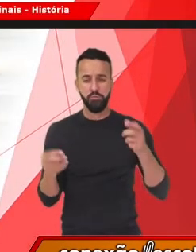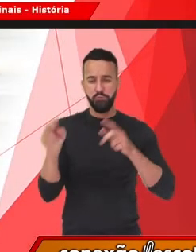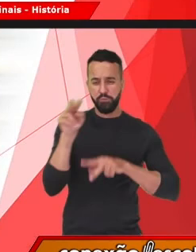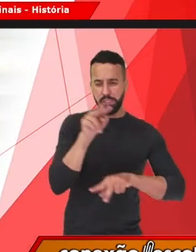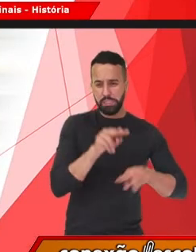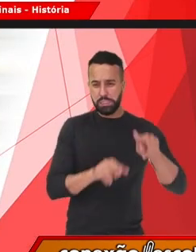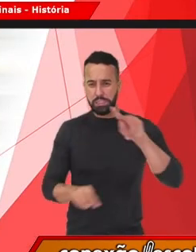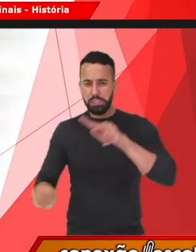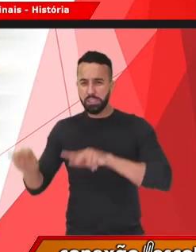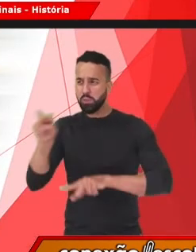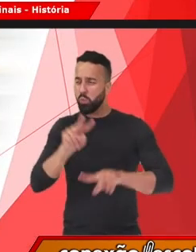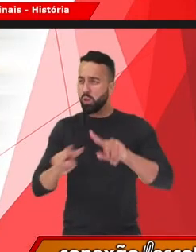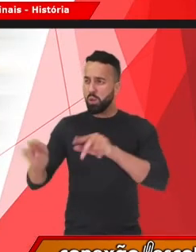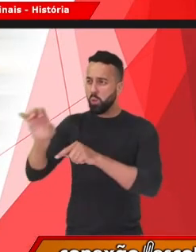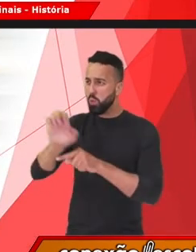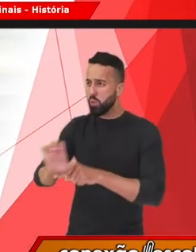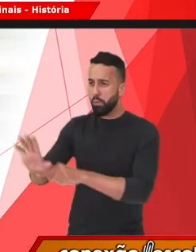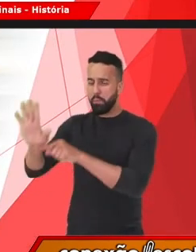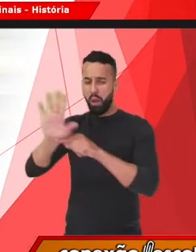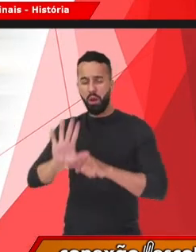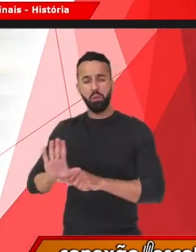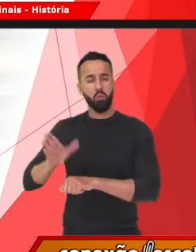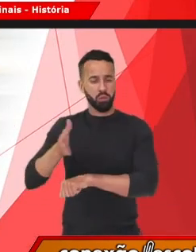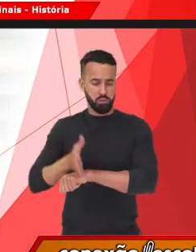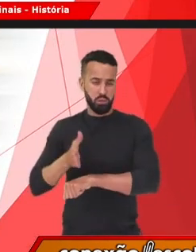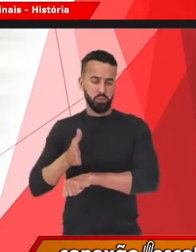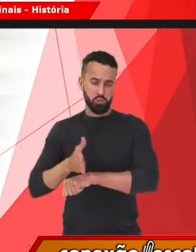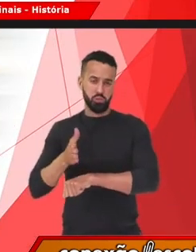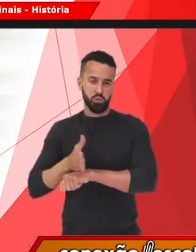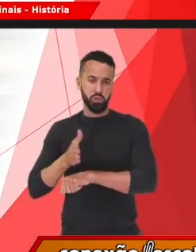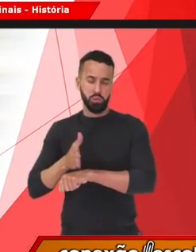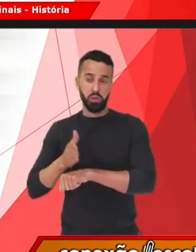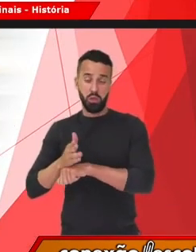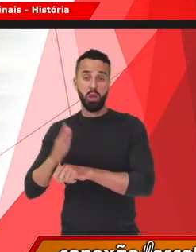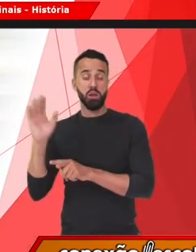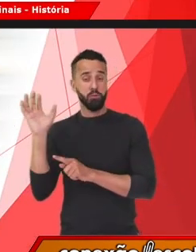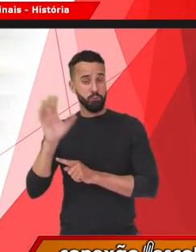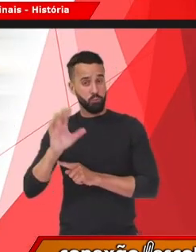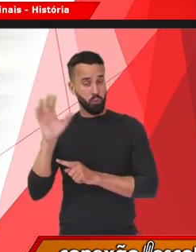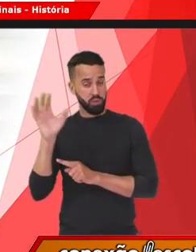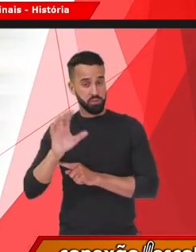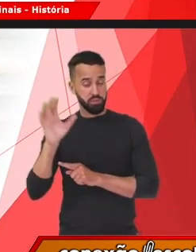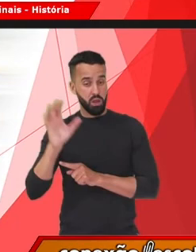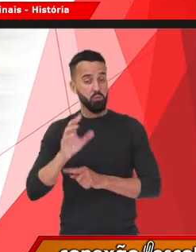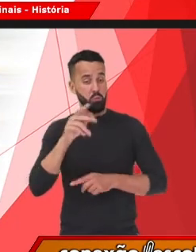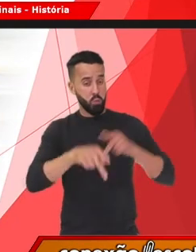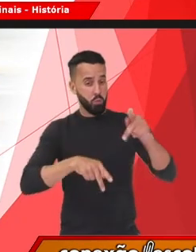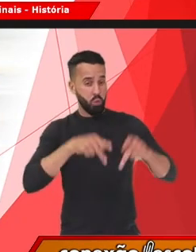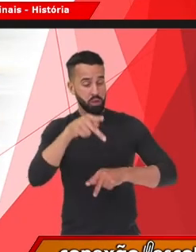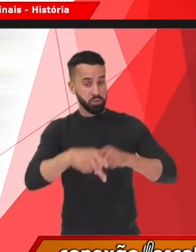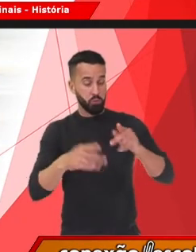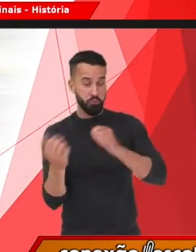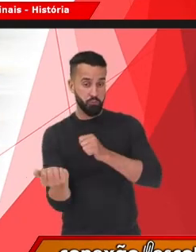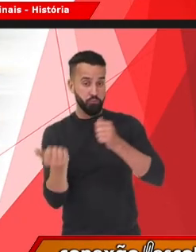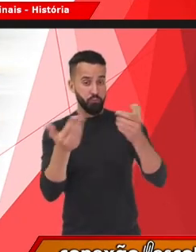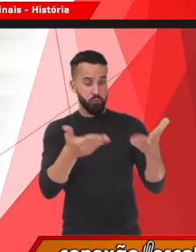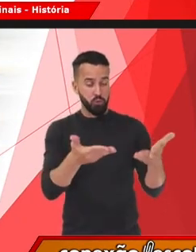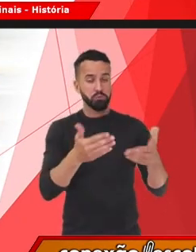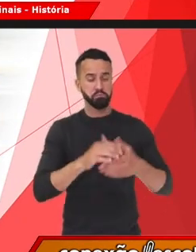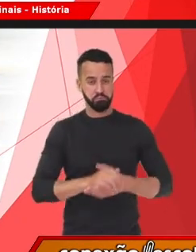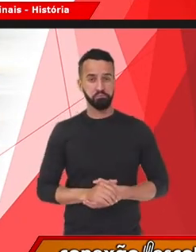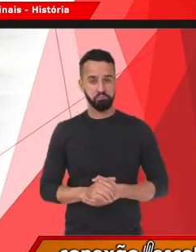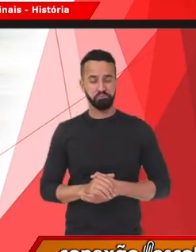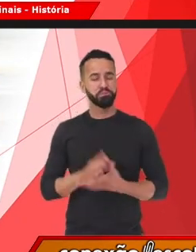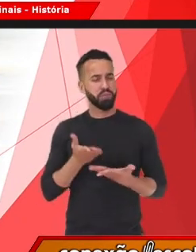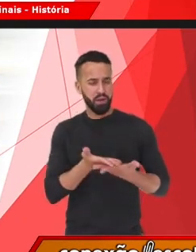visão europeia de modernidade influenciava as populações não europeias.